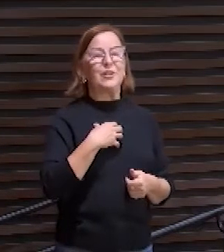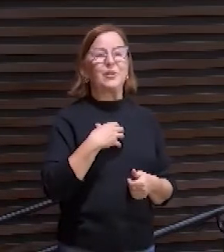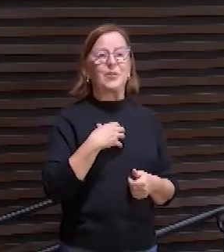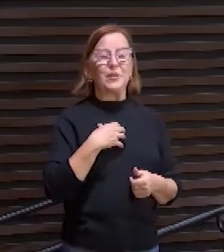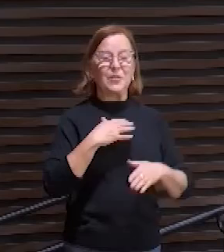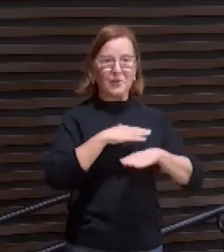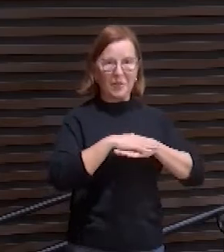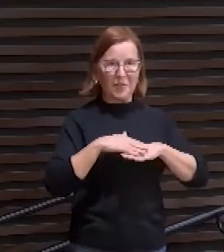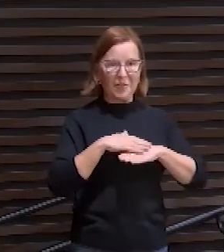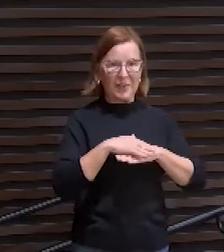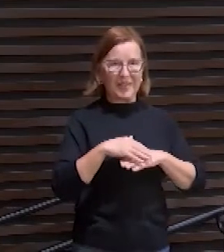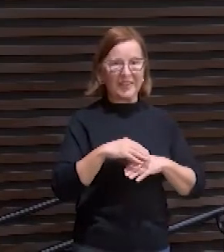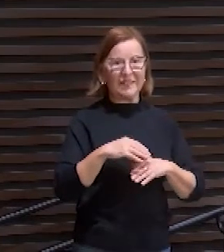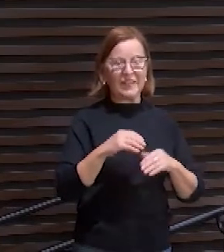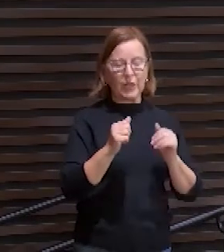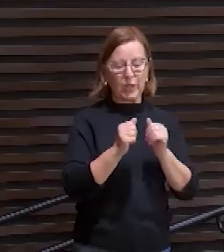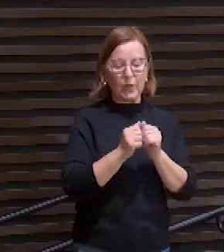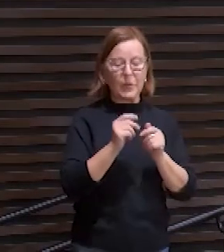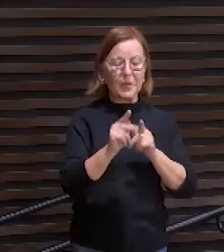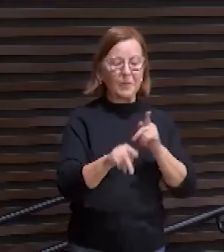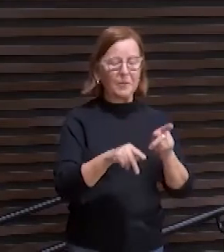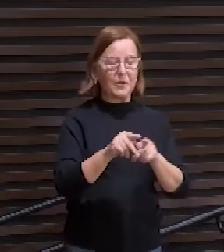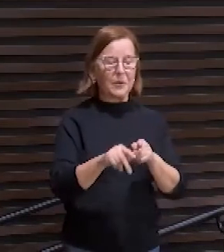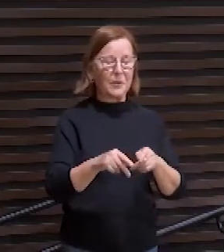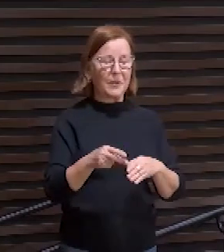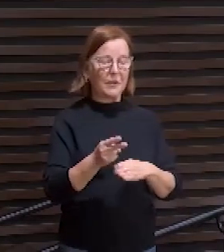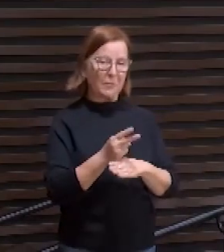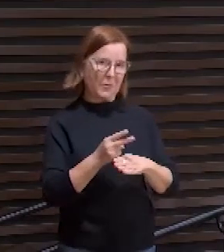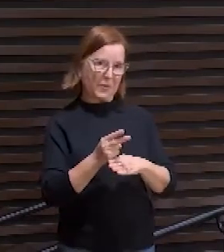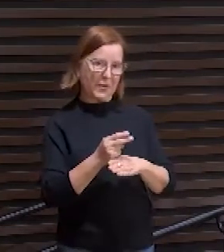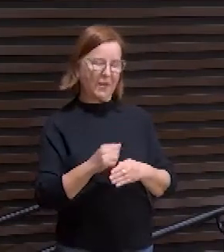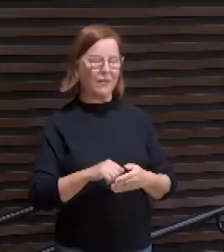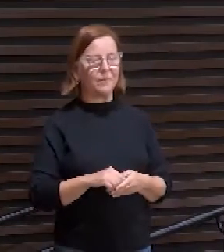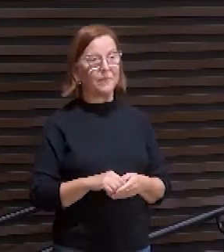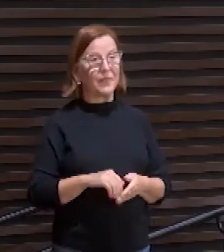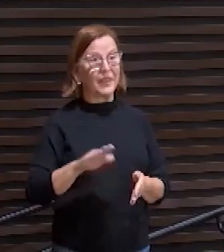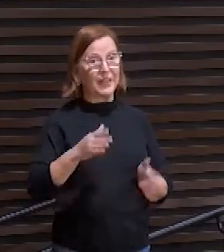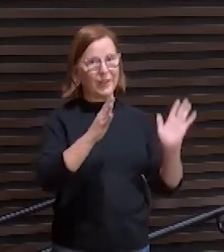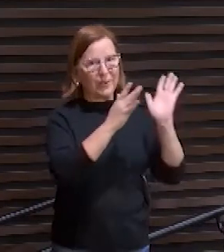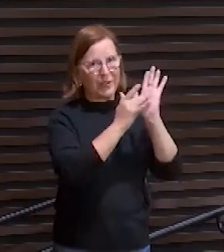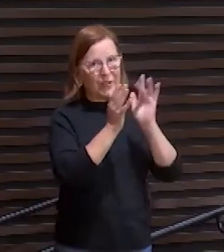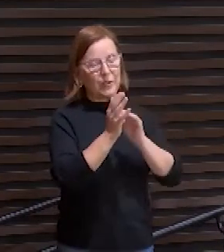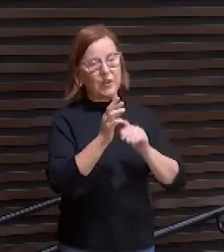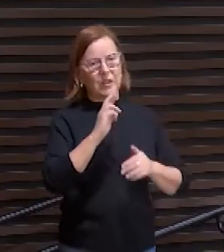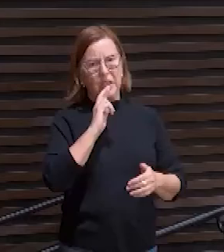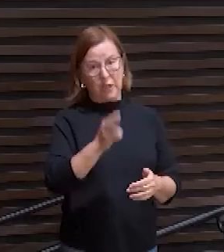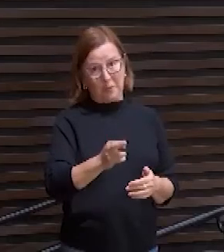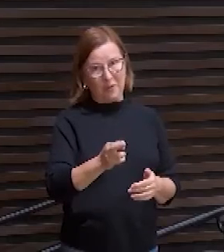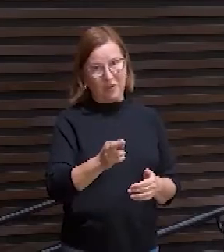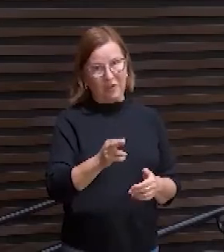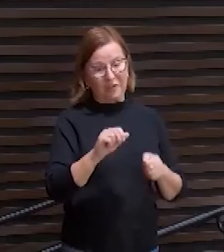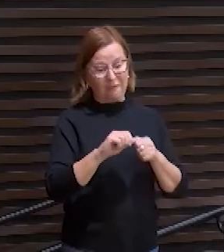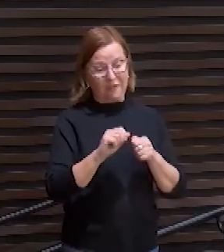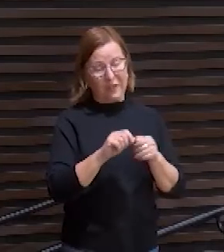muitas vezes. E aqui ele responde com uma pergunta, porque ele queria levar